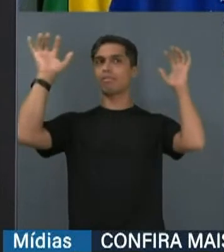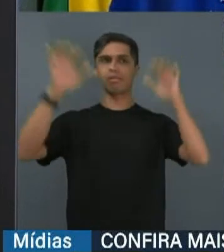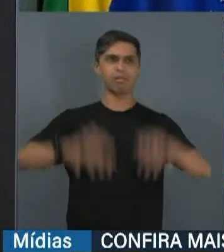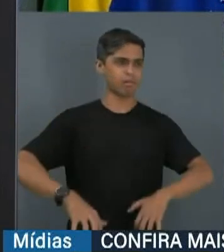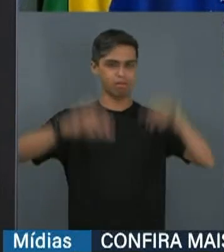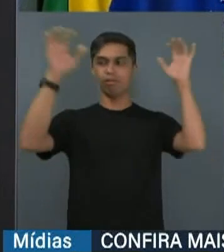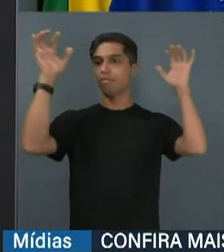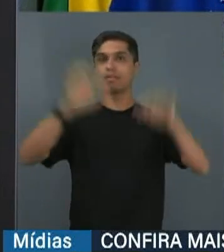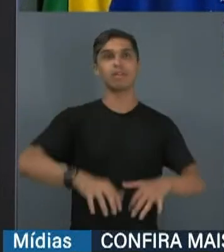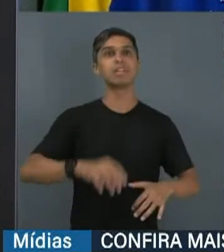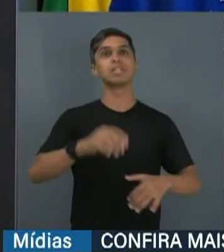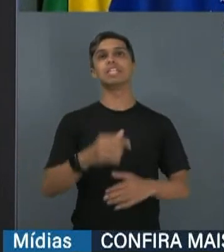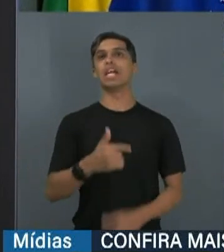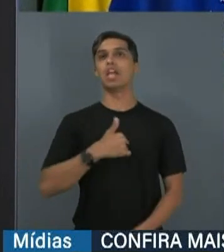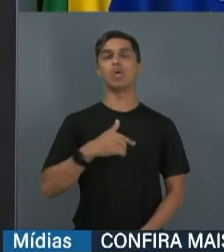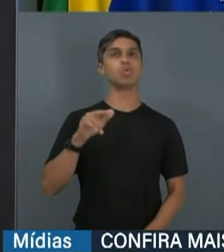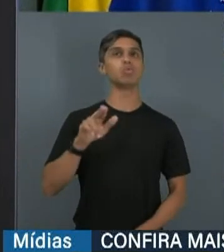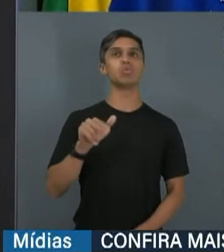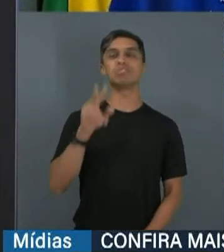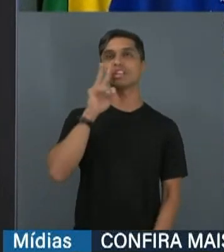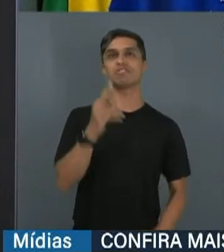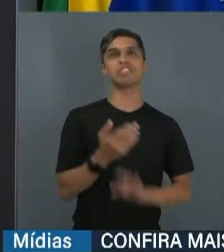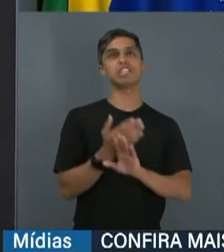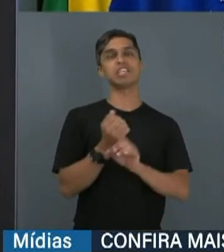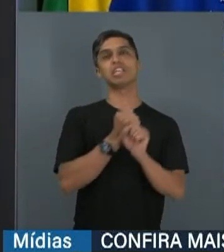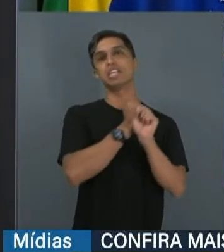há muitos anos eu não vi.